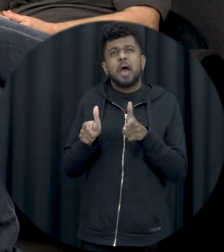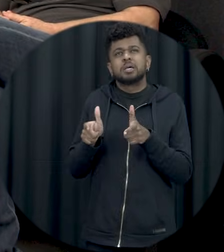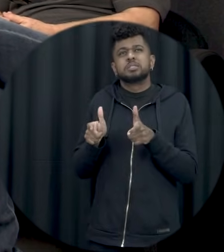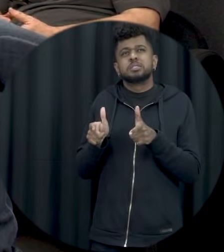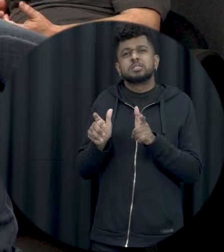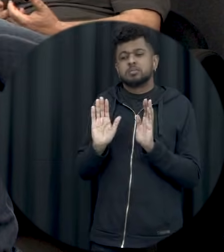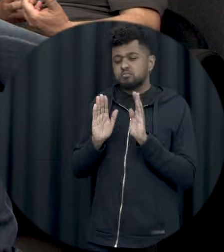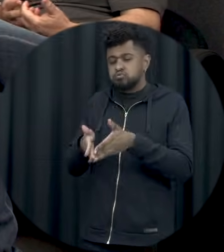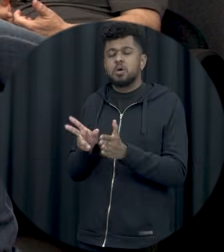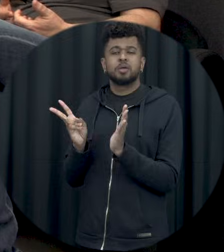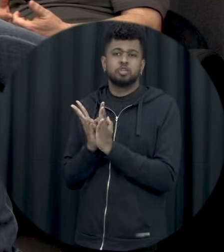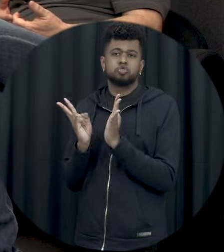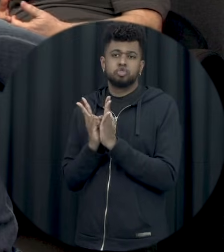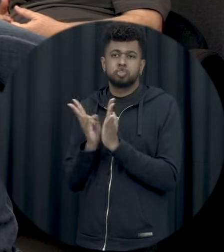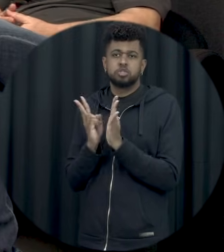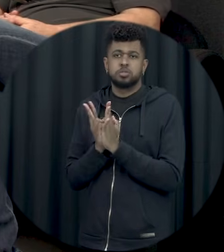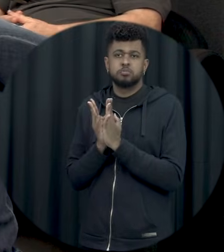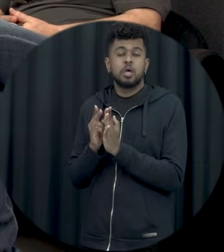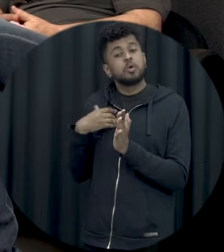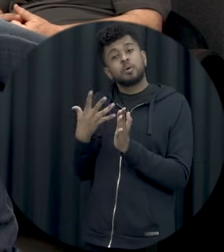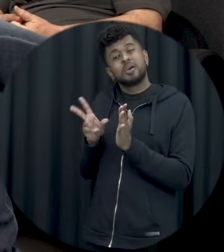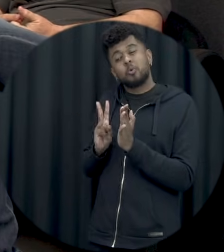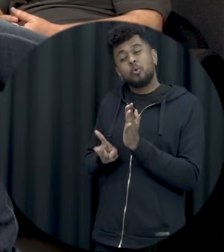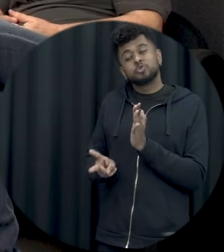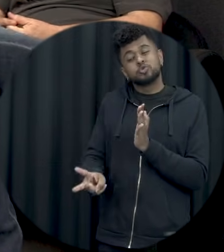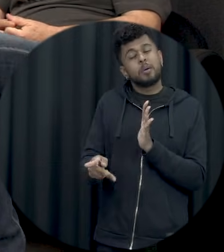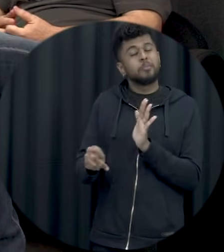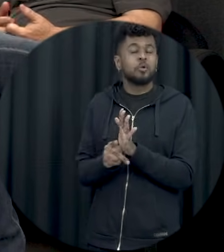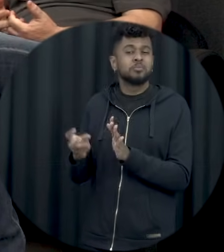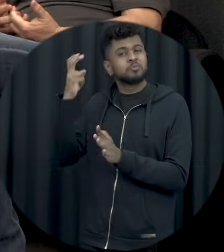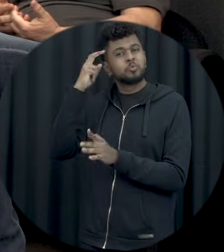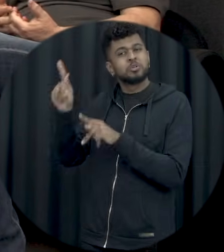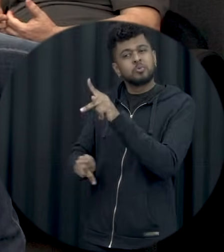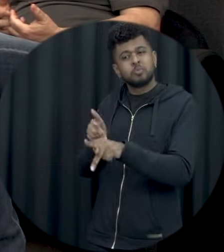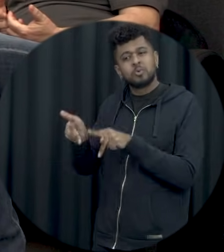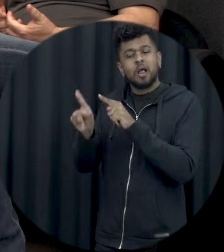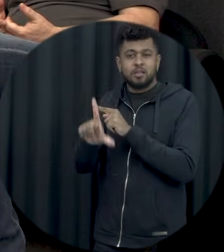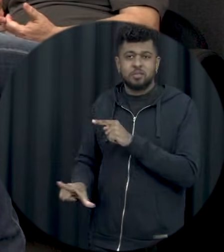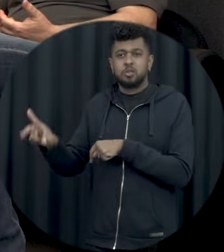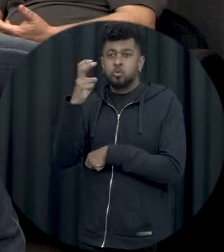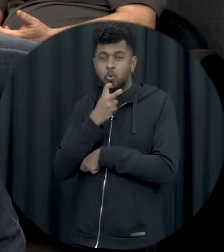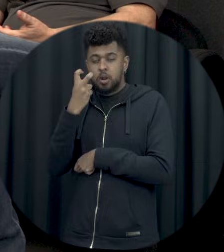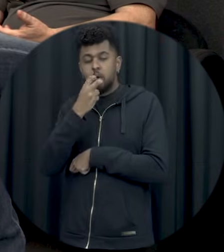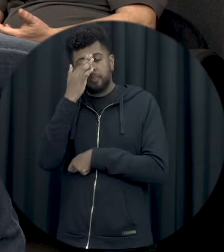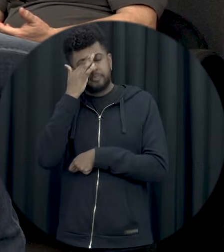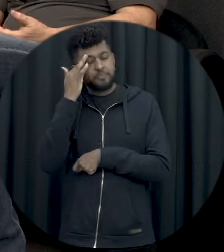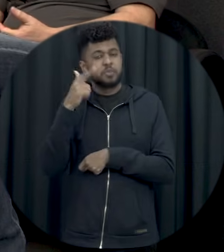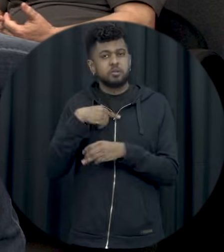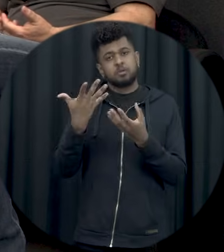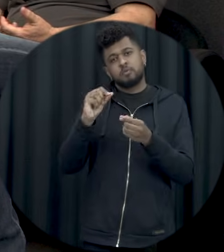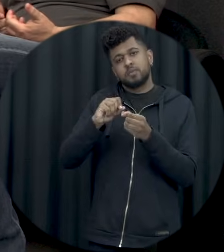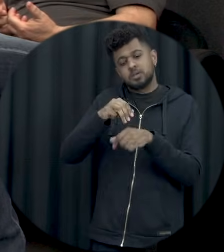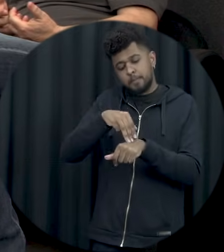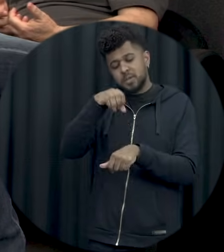indígenas. E eu queria continuar trabalhando nessa área de cultura popular, literatura oral. Então, isso me levou a fazer o mestrado em letras